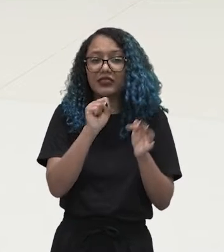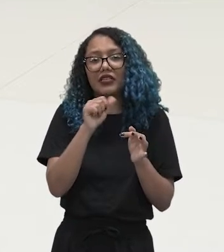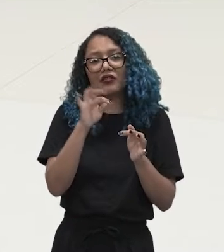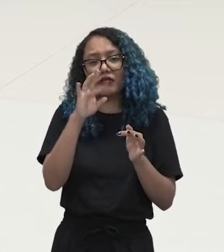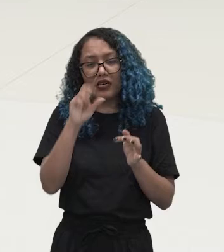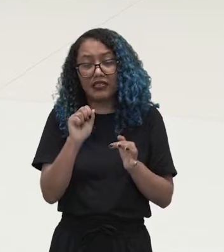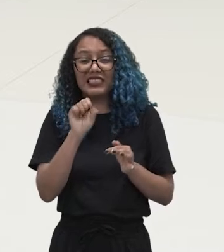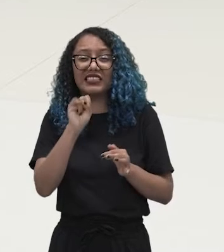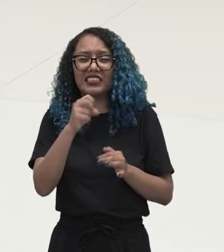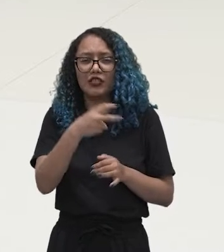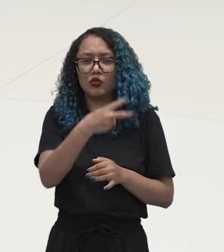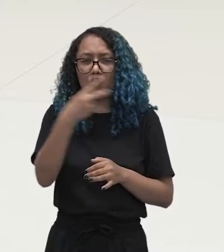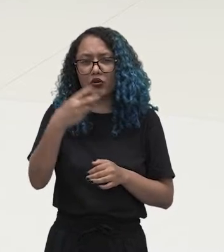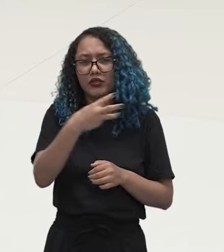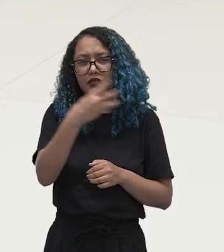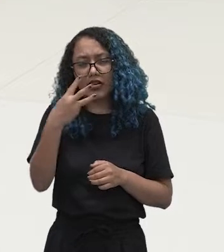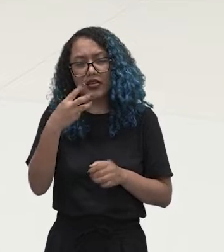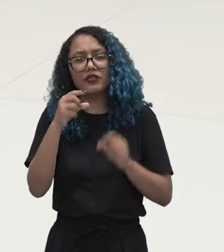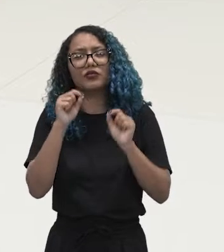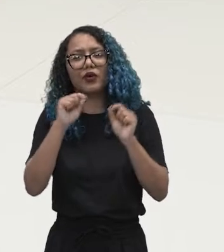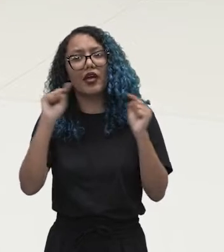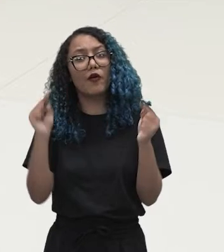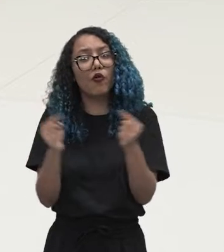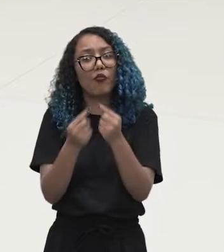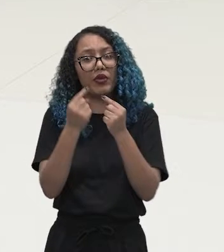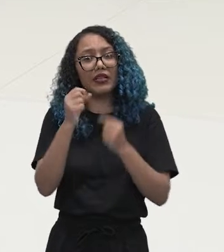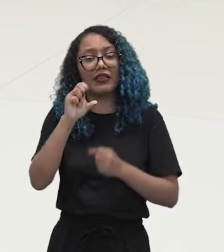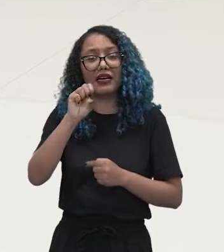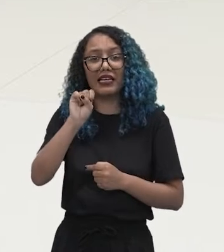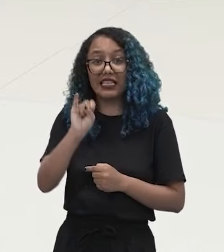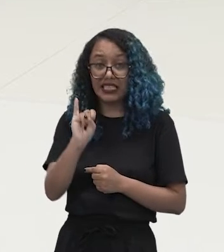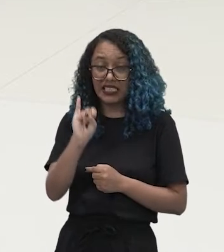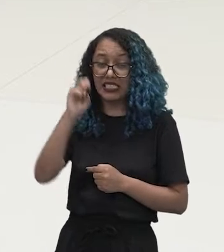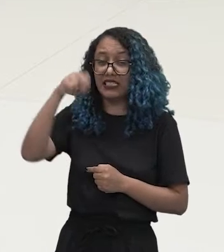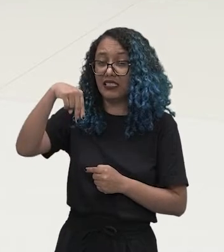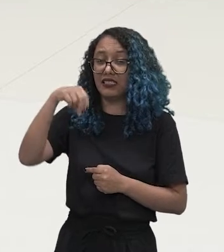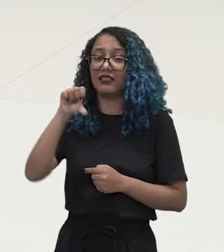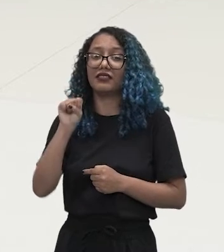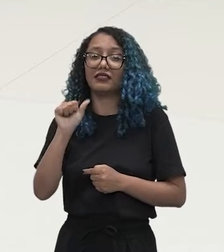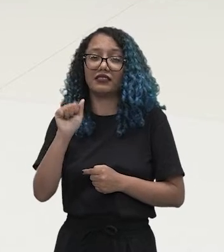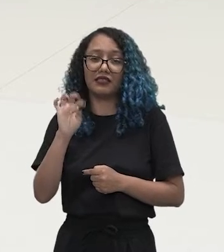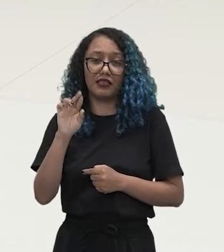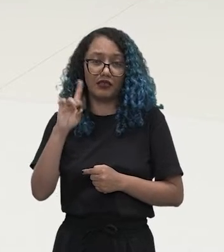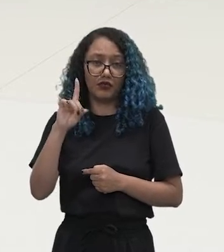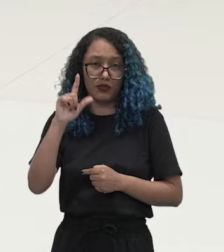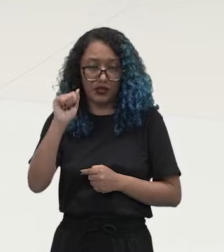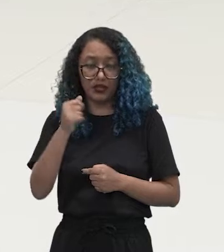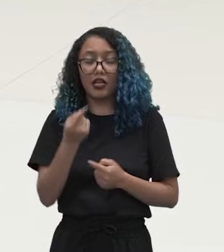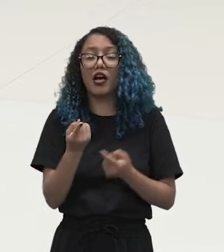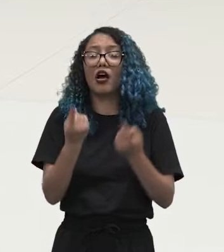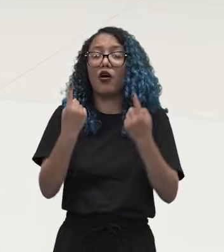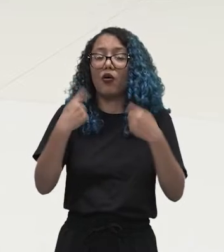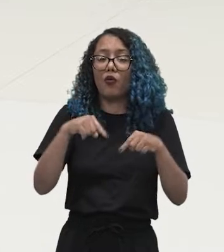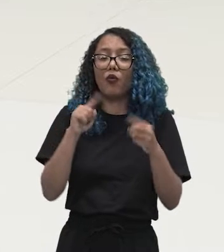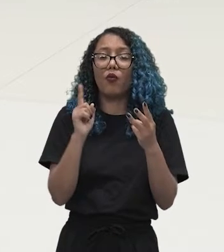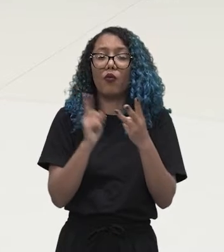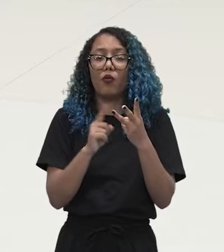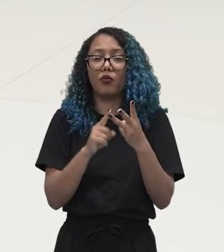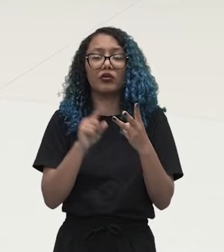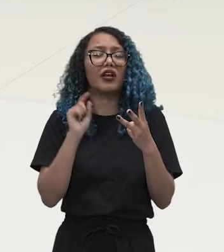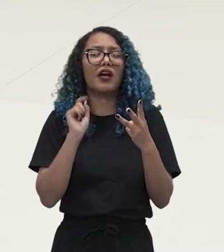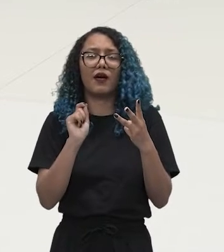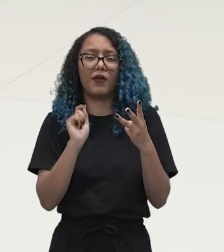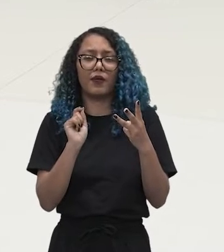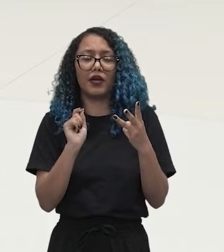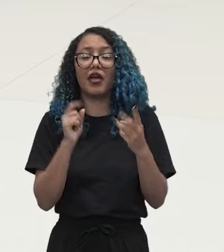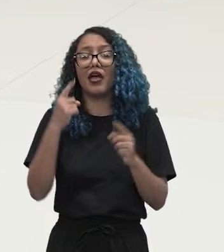cadeia insaturada. Além dessas 2 classificações, tem uma outra classificação, que é quanto à